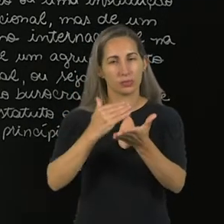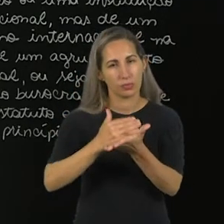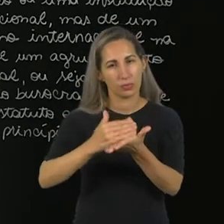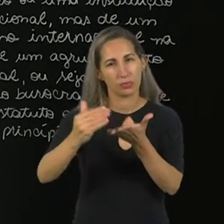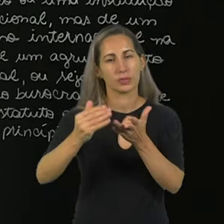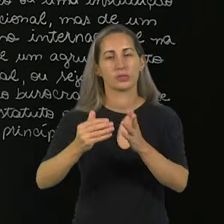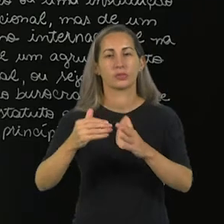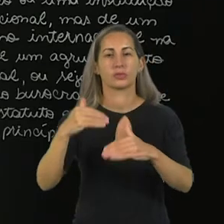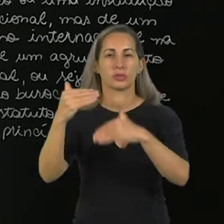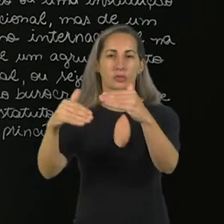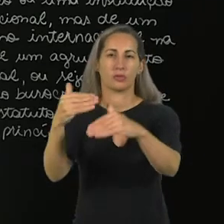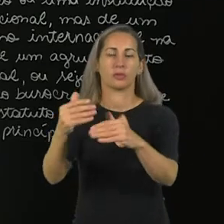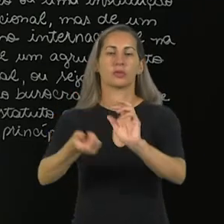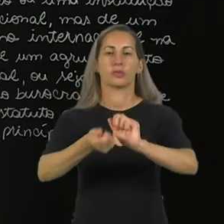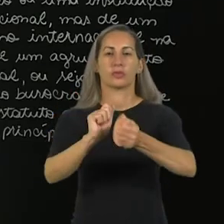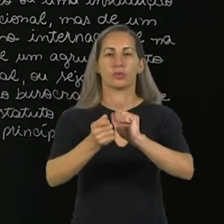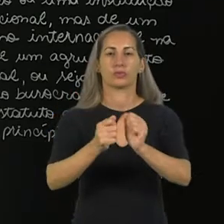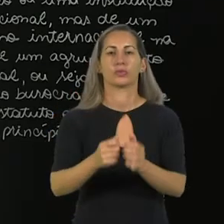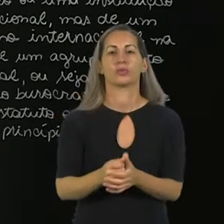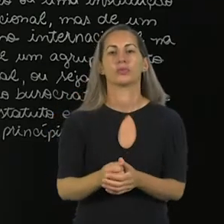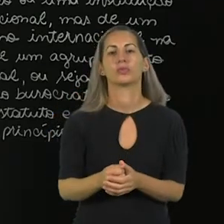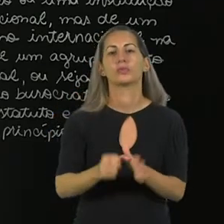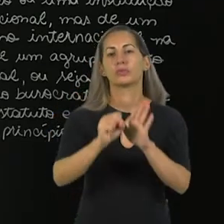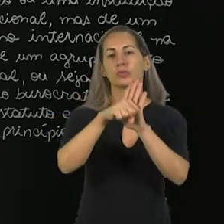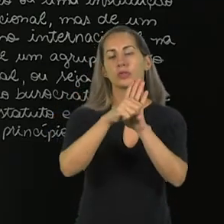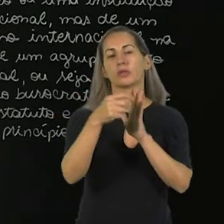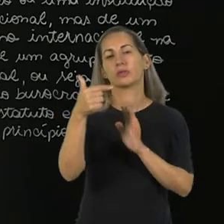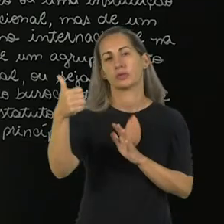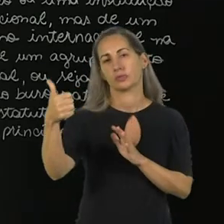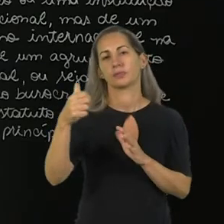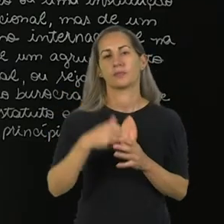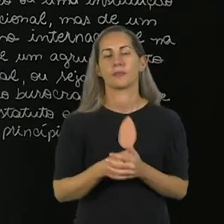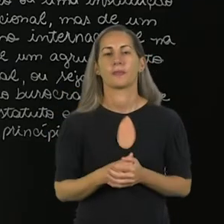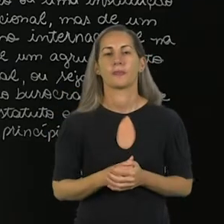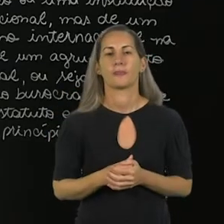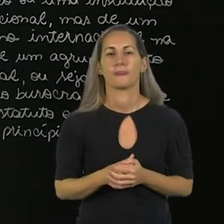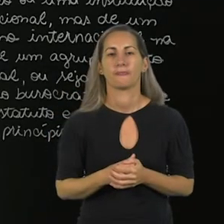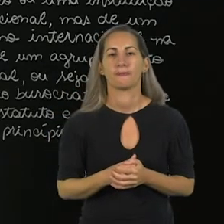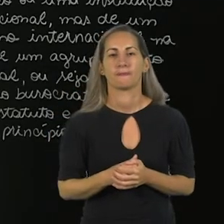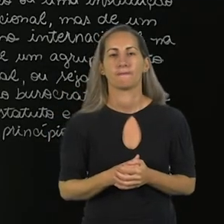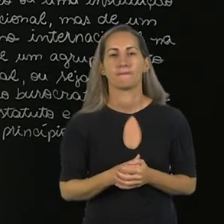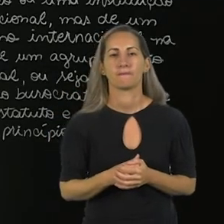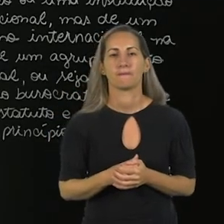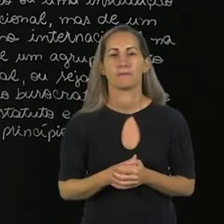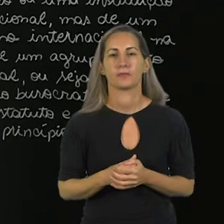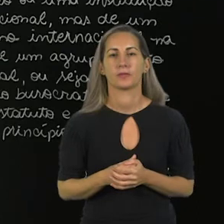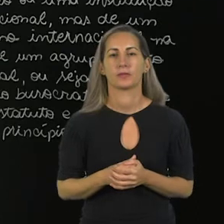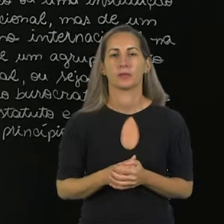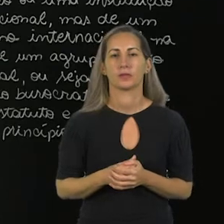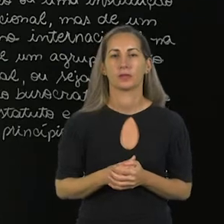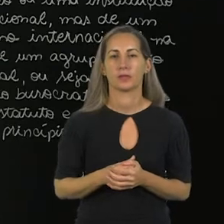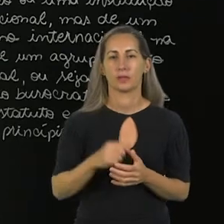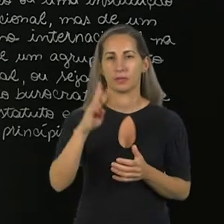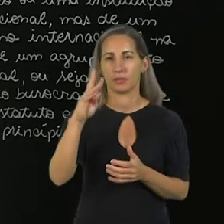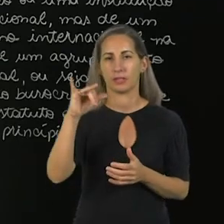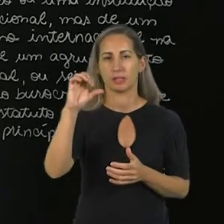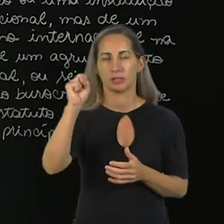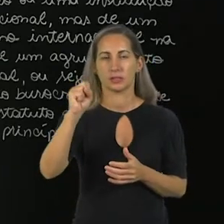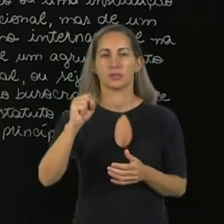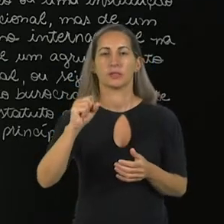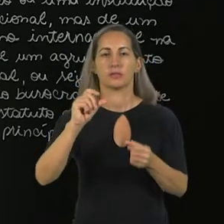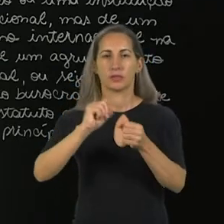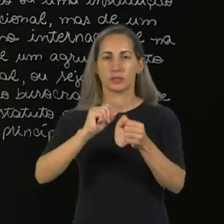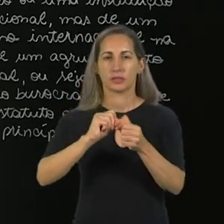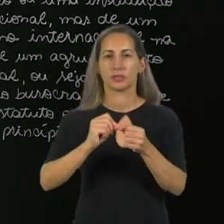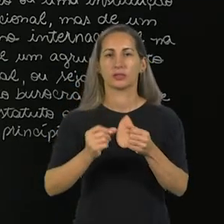de desenvolvimento econômico do século XXI. Então, dessa maneira, esse acrônimo BRICS acaba fazendo